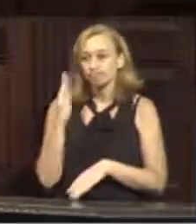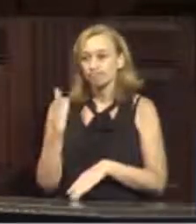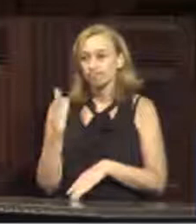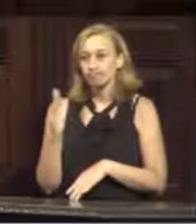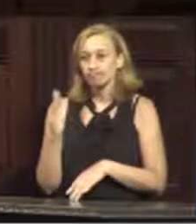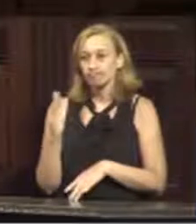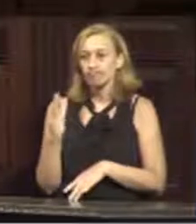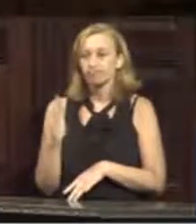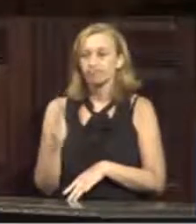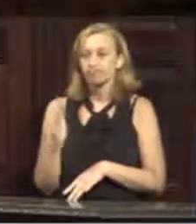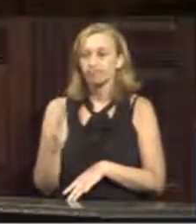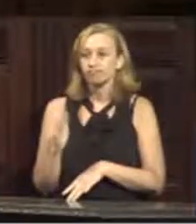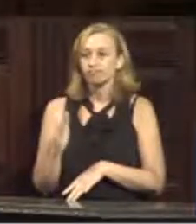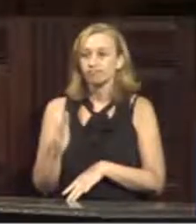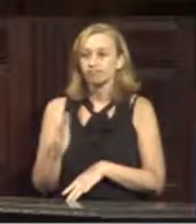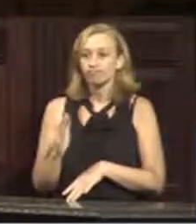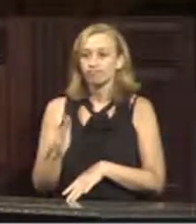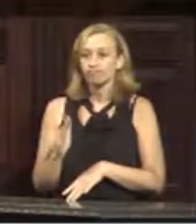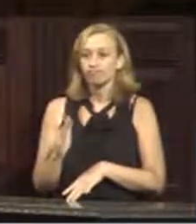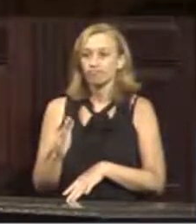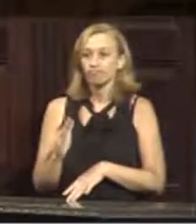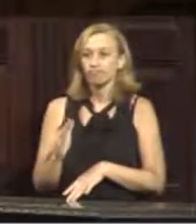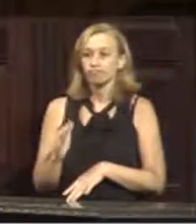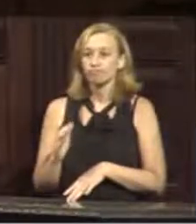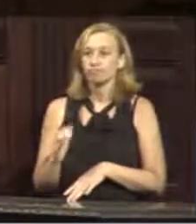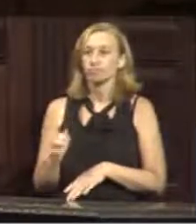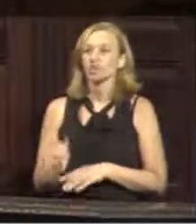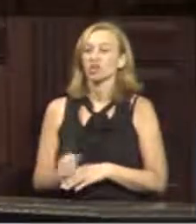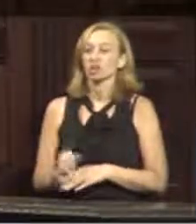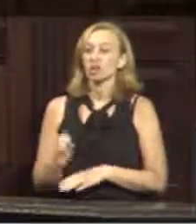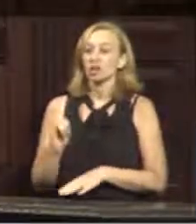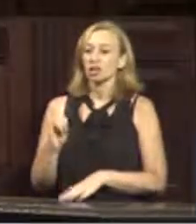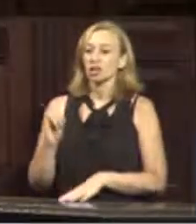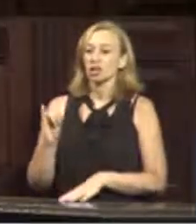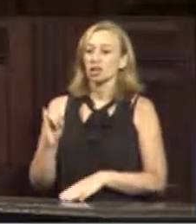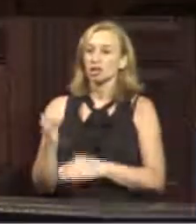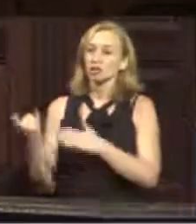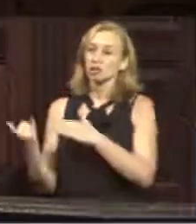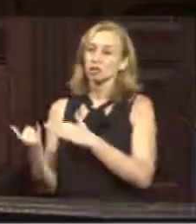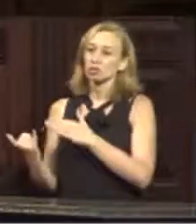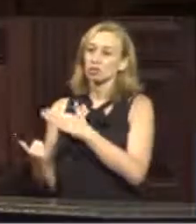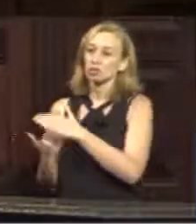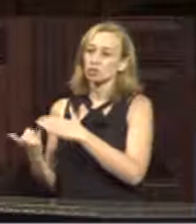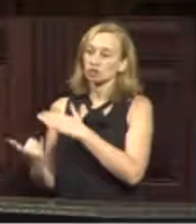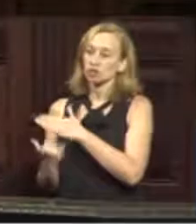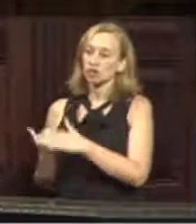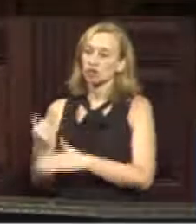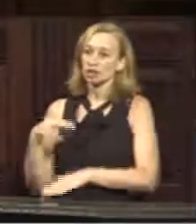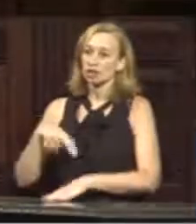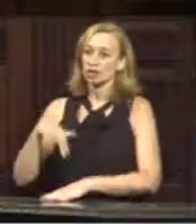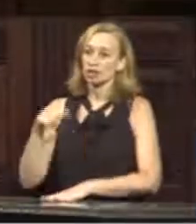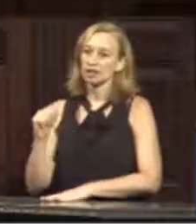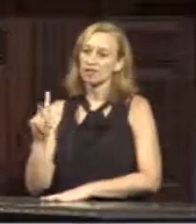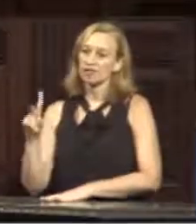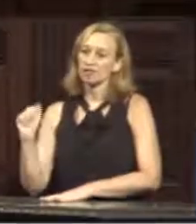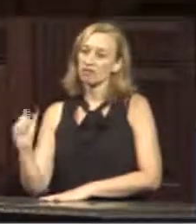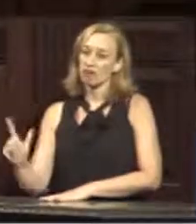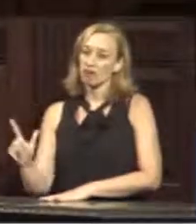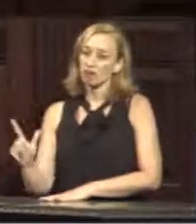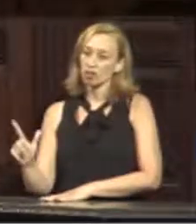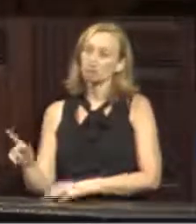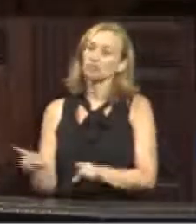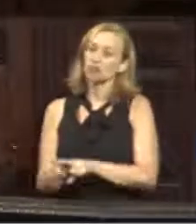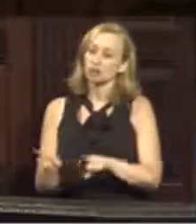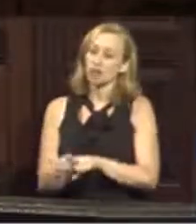da nossa, de resgate da nossa indústria naval e também com a presença da Comissão de